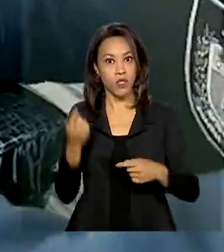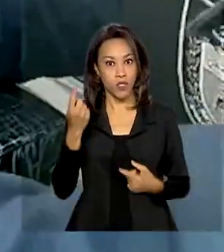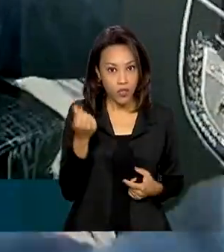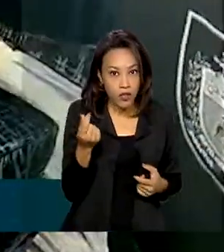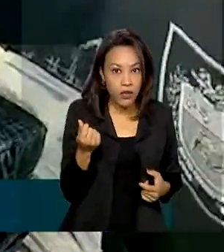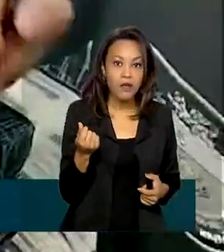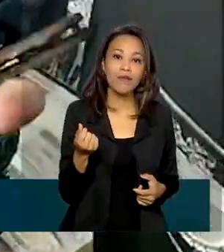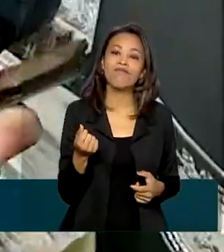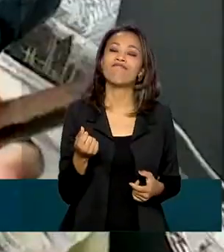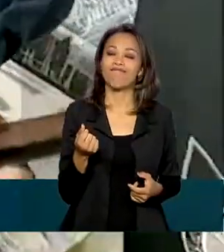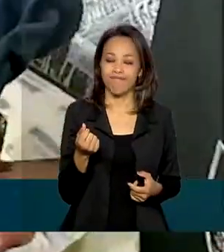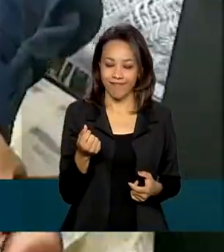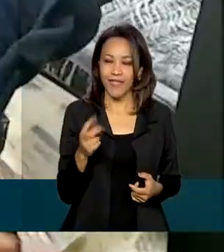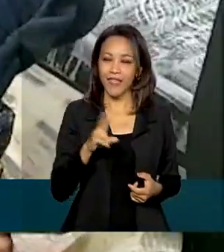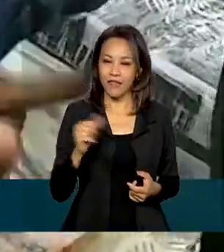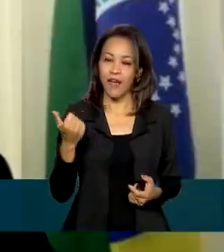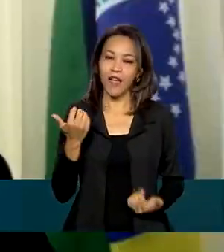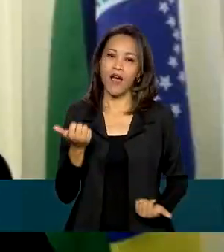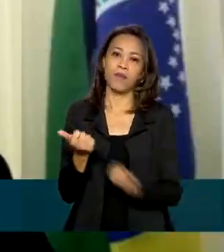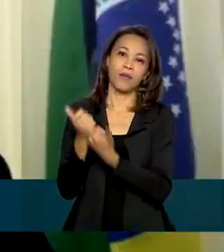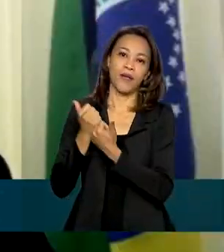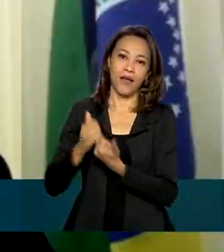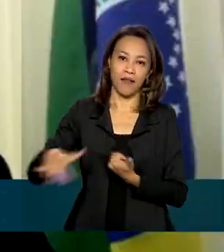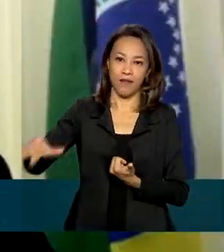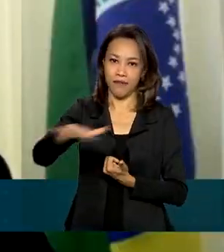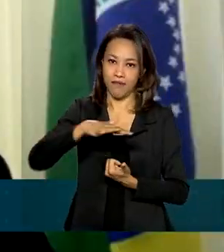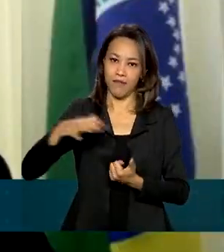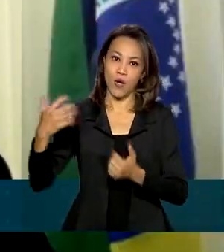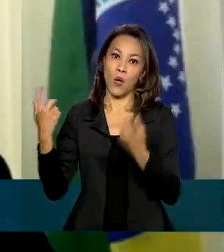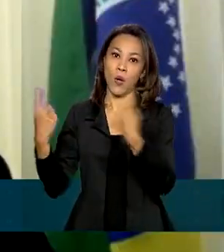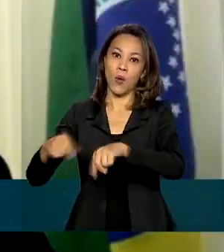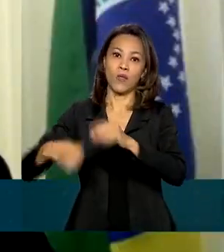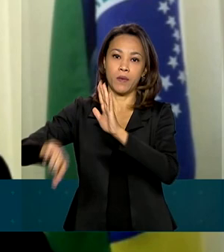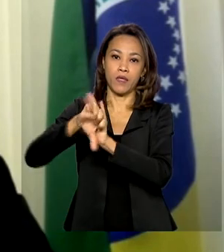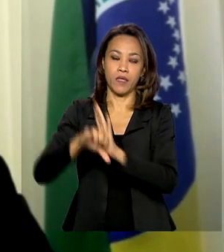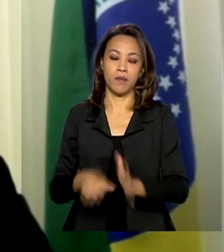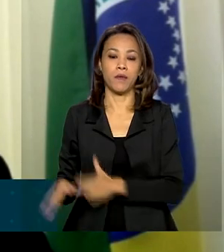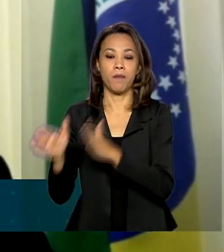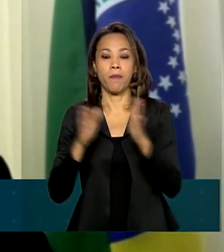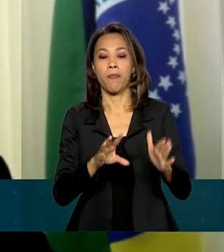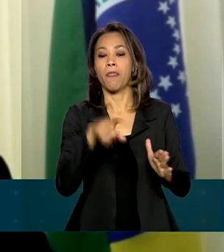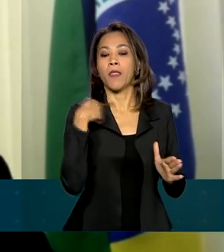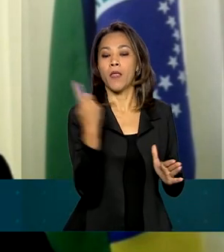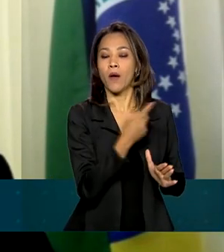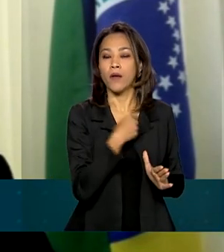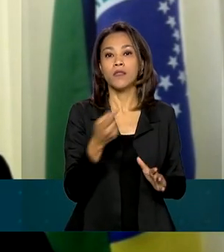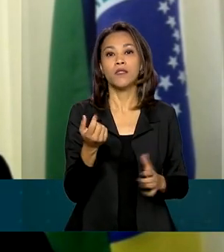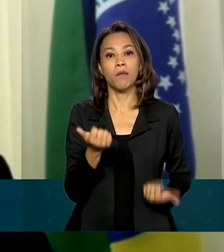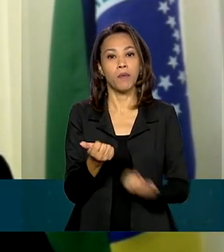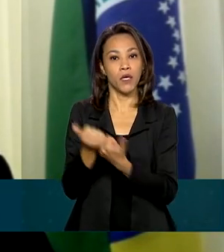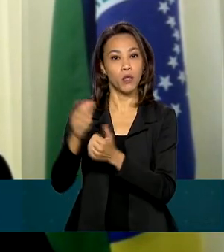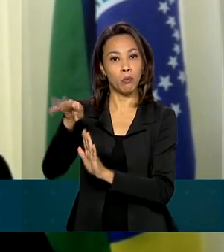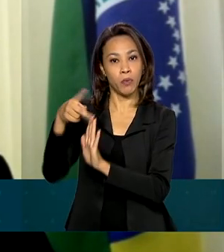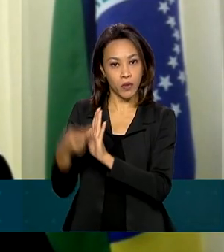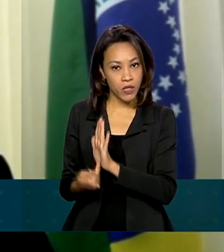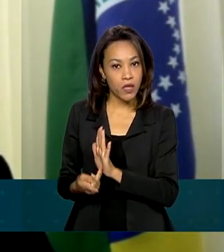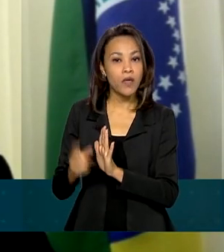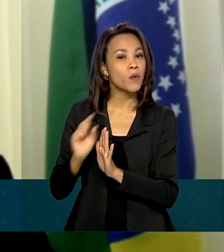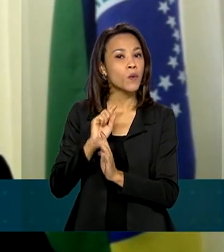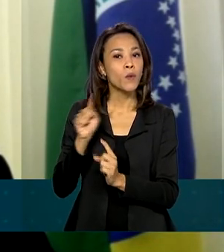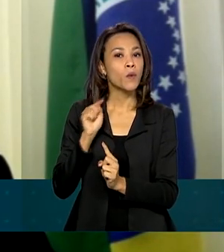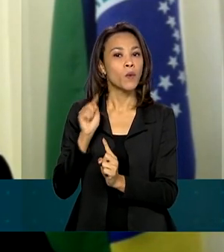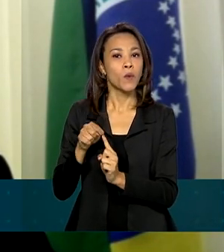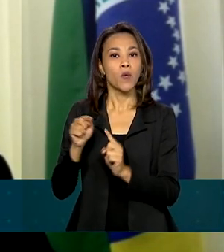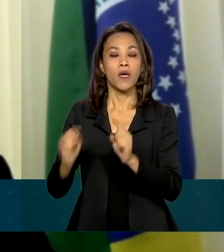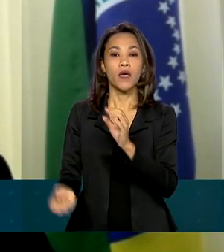que reforça o combate a crimes. Estamos financiando um projeto da Polícia Rodoviária Federal para a criação de uma escola de